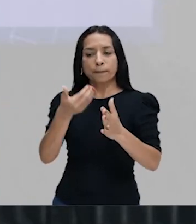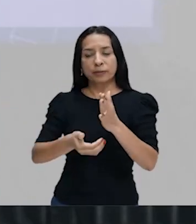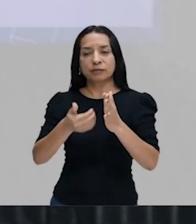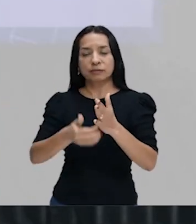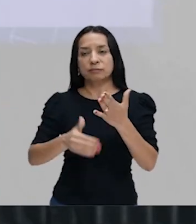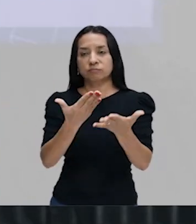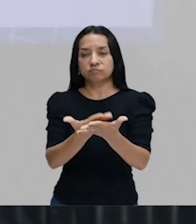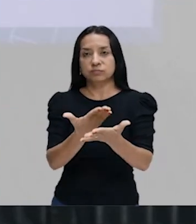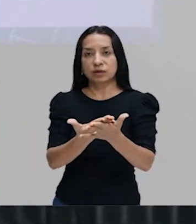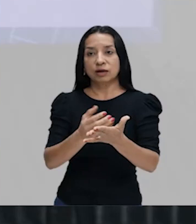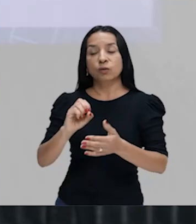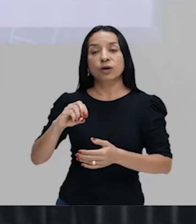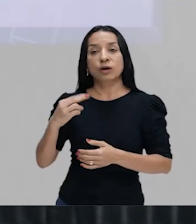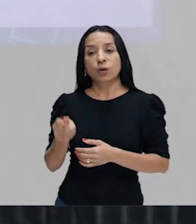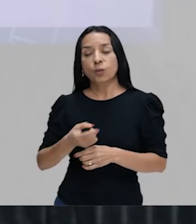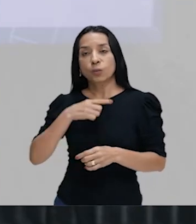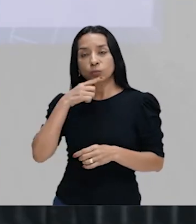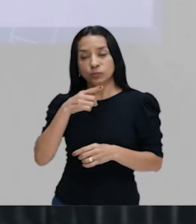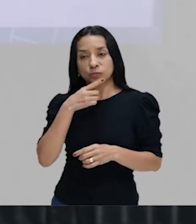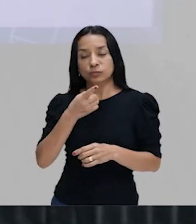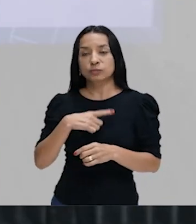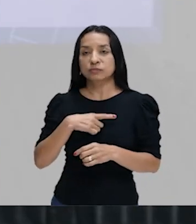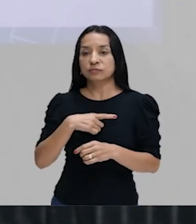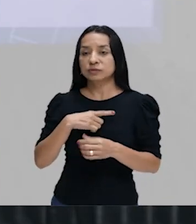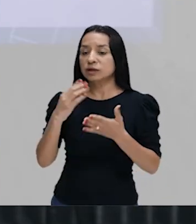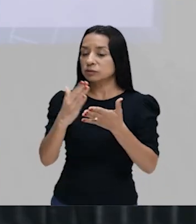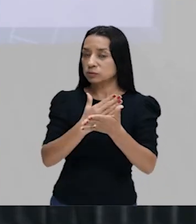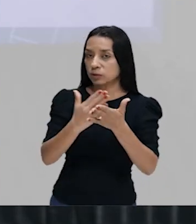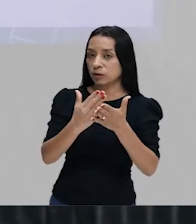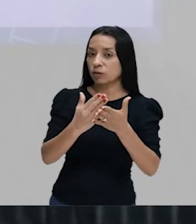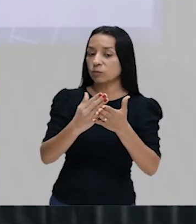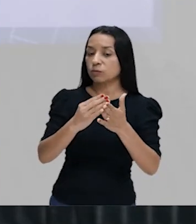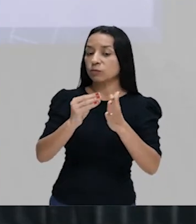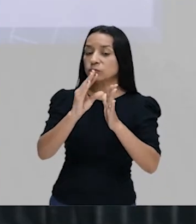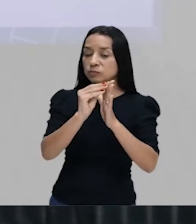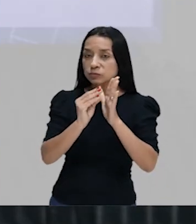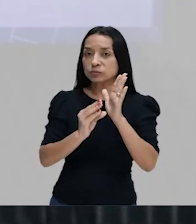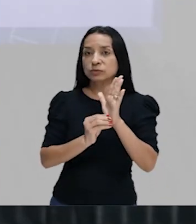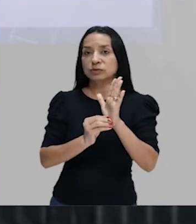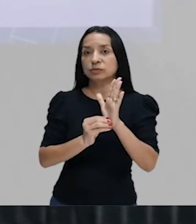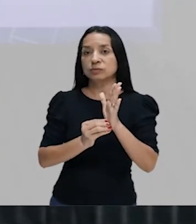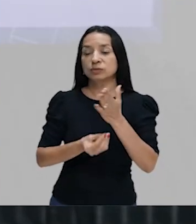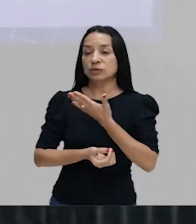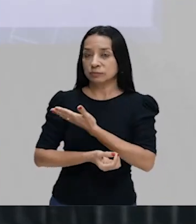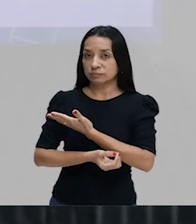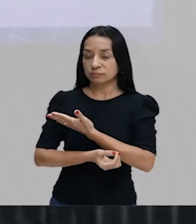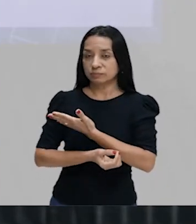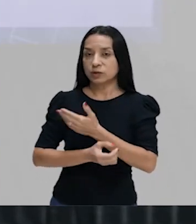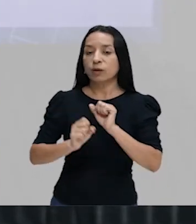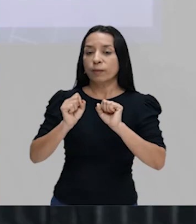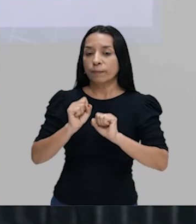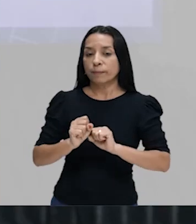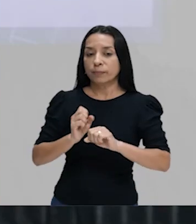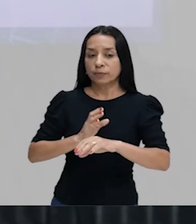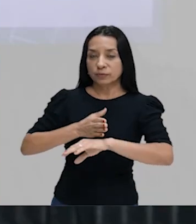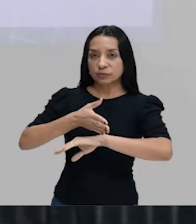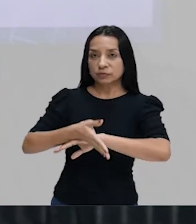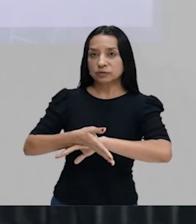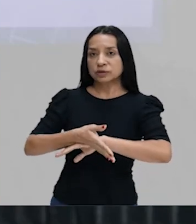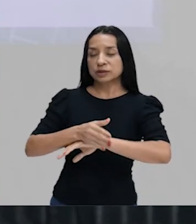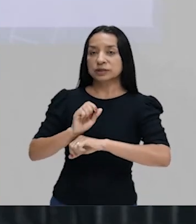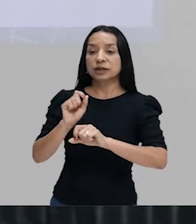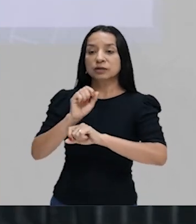alguma aula ou ainda está com dúvida em algum desses assuntos que eu mencionei ainda há pouco, você pode ir lá no nosso canal oficial do